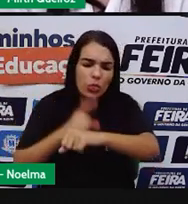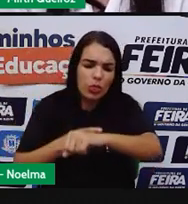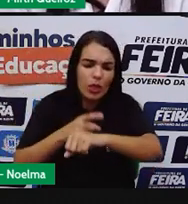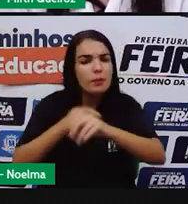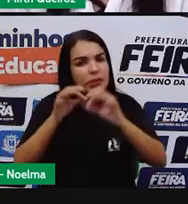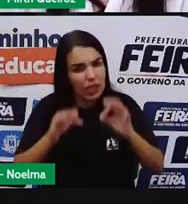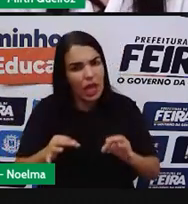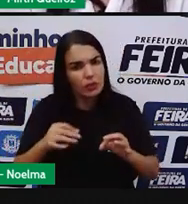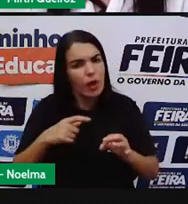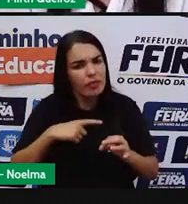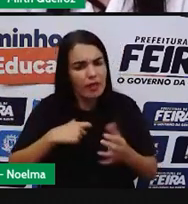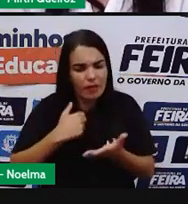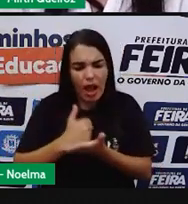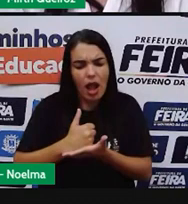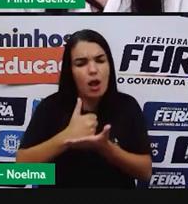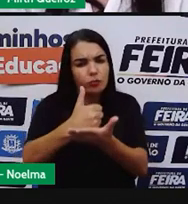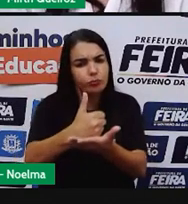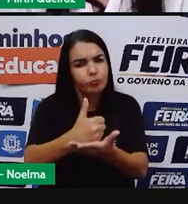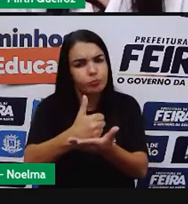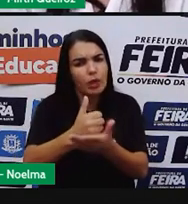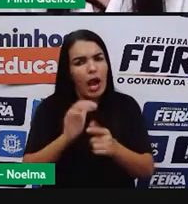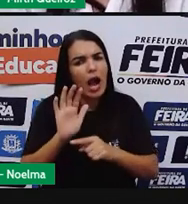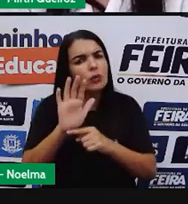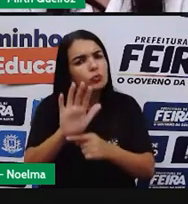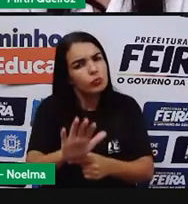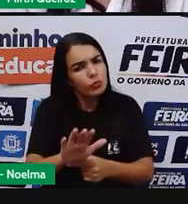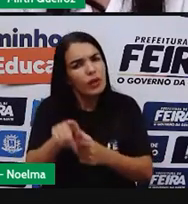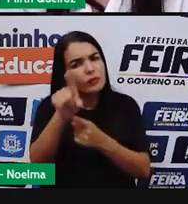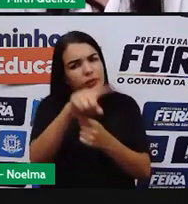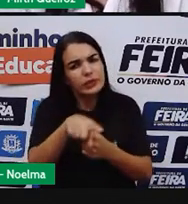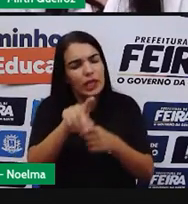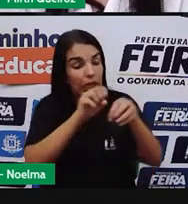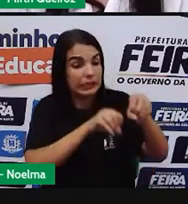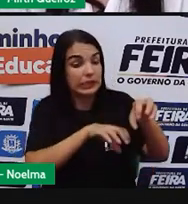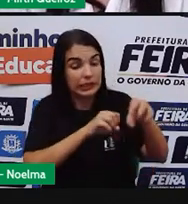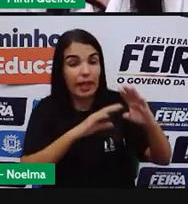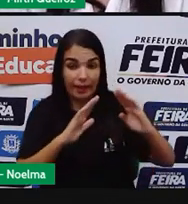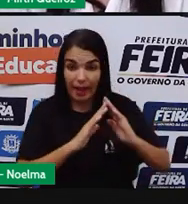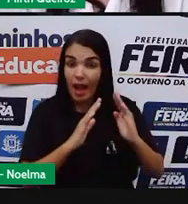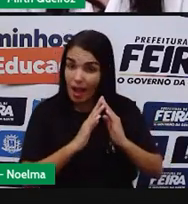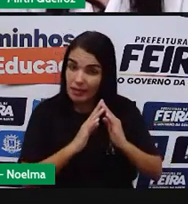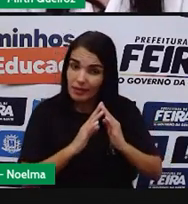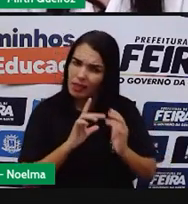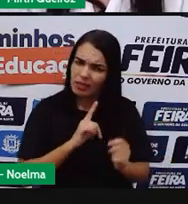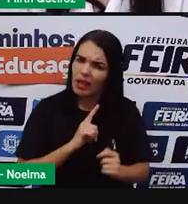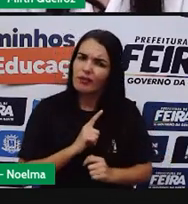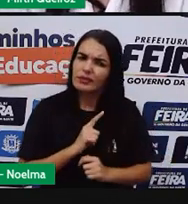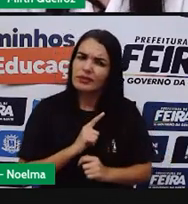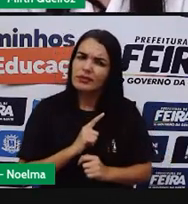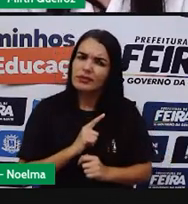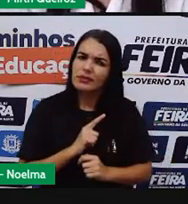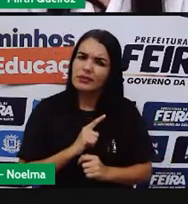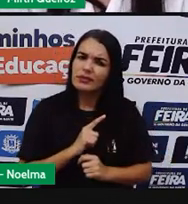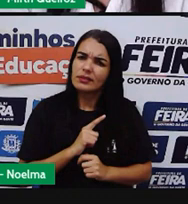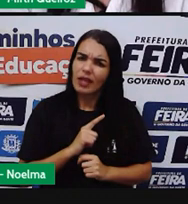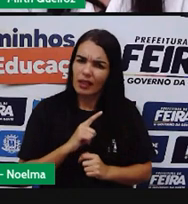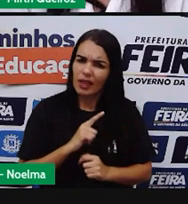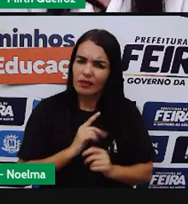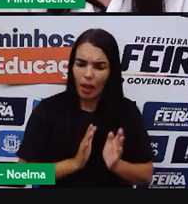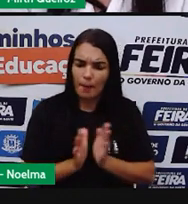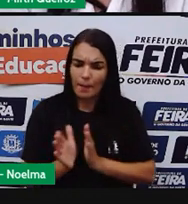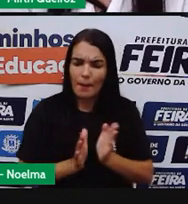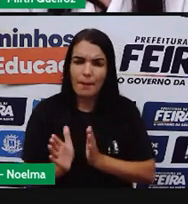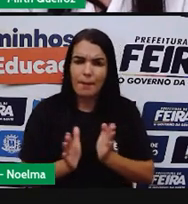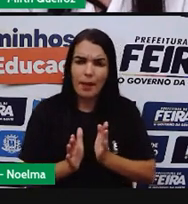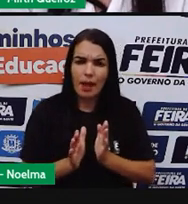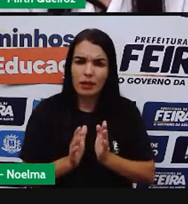em casa? Tiveram alguém para ensinar, ajudar vocês a realizar essas atividades em casa, a mediar esse processo